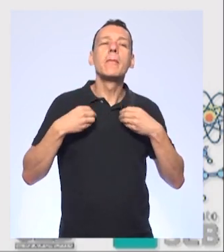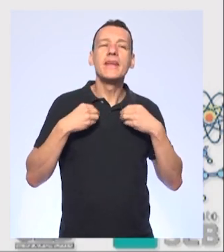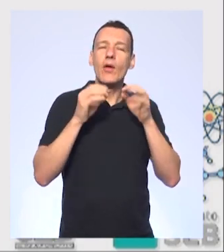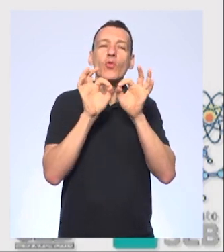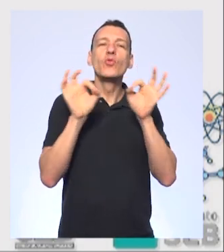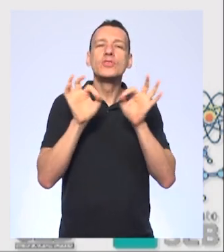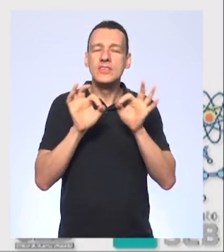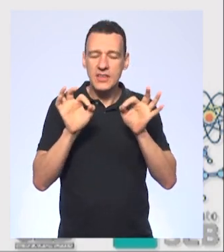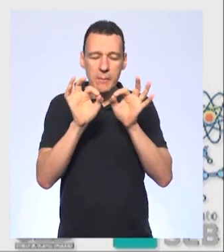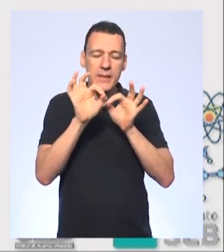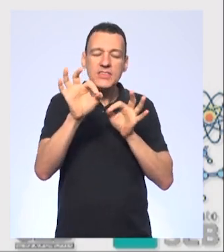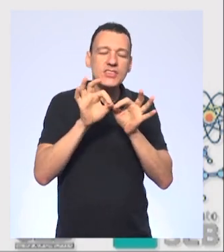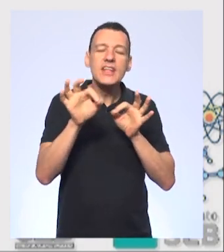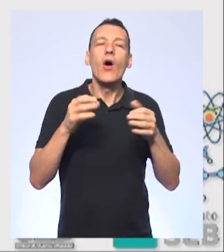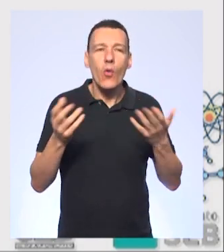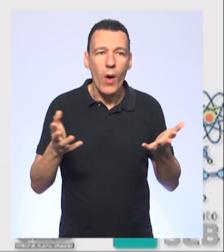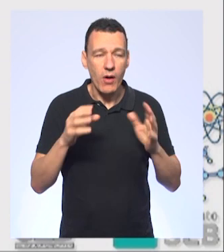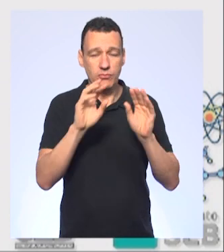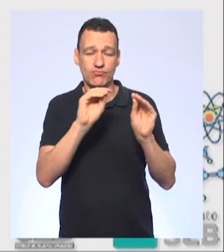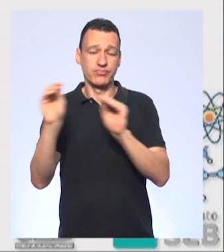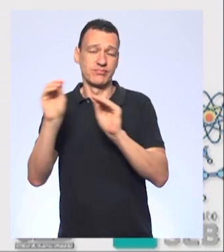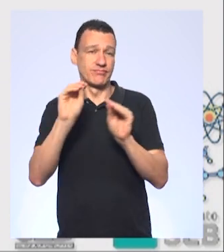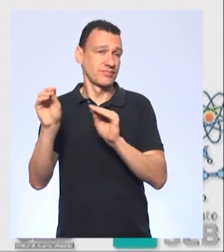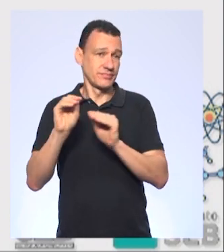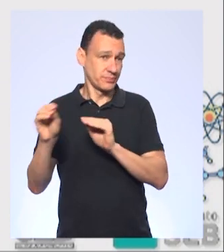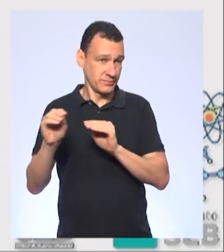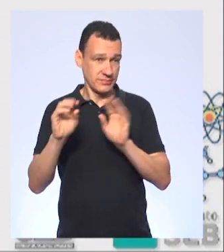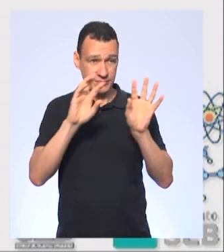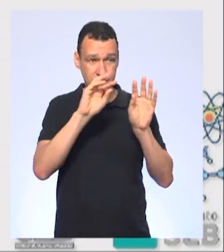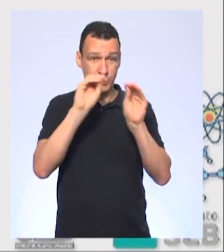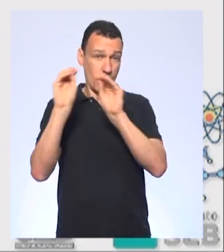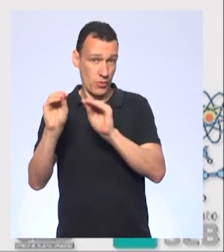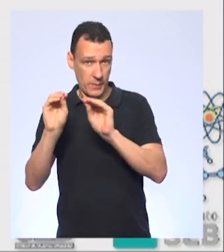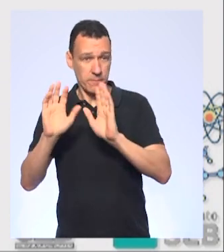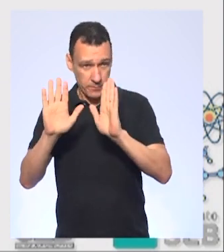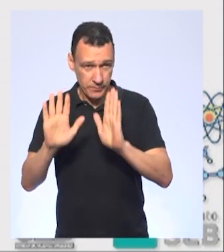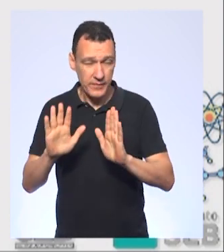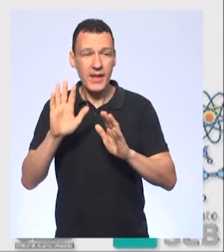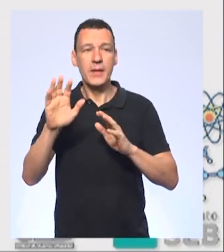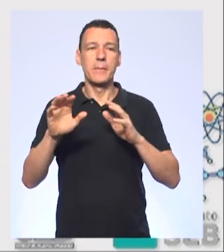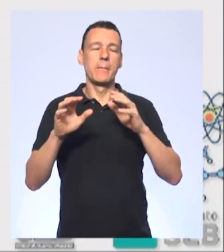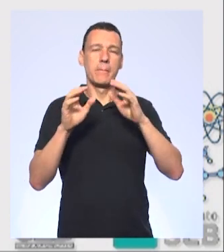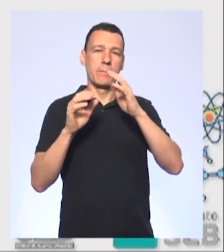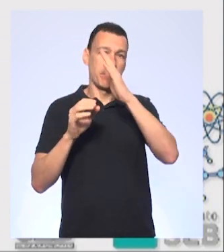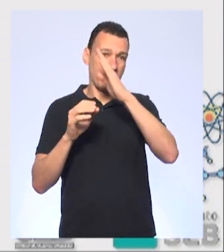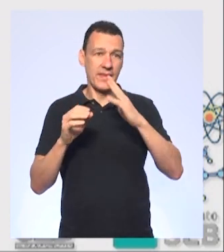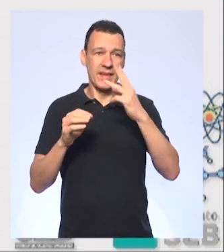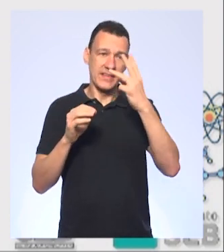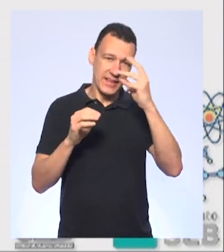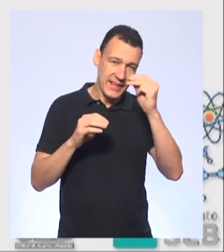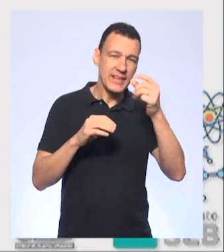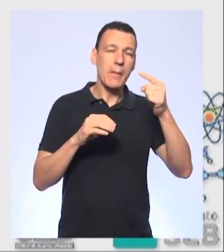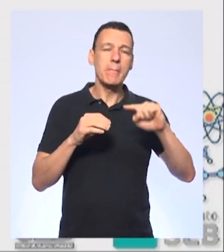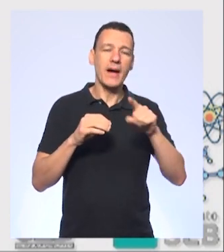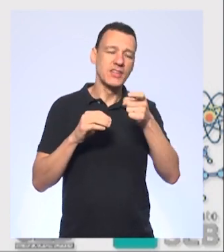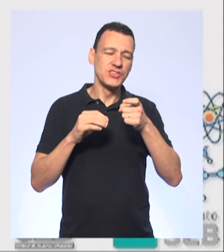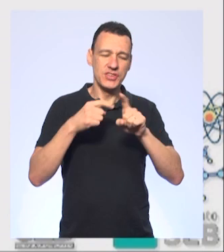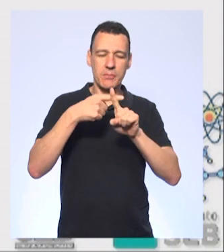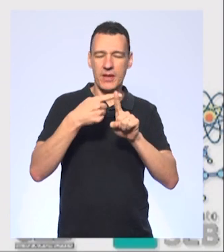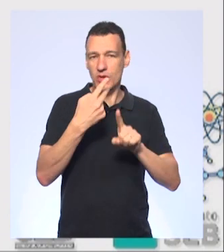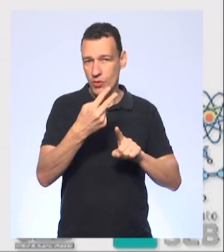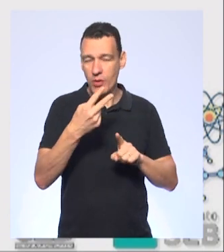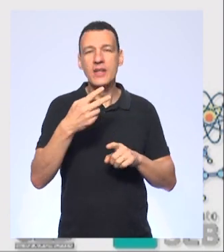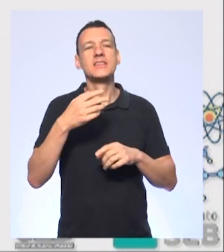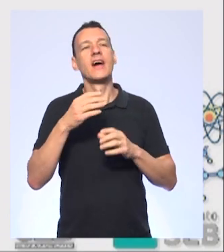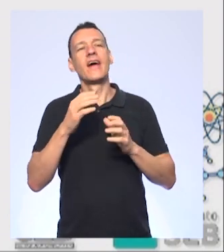as medidas ali. Primeiro segmentinho na esquerda, 30, o de baixo, x mais 2, hein? Que é o comprimento da barreira